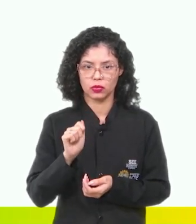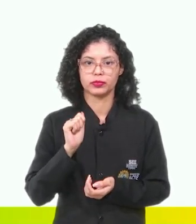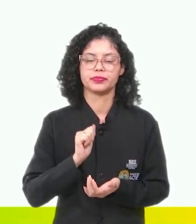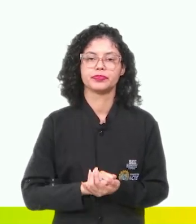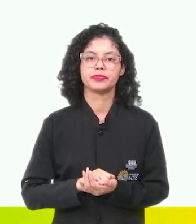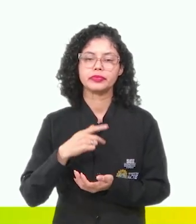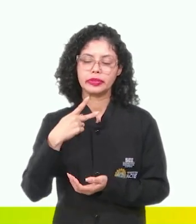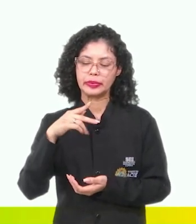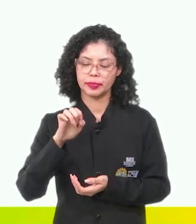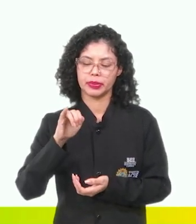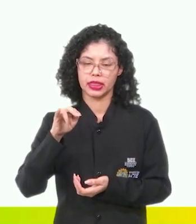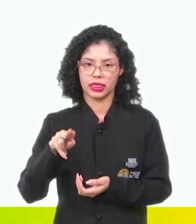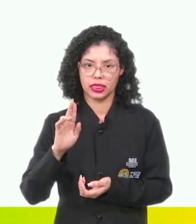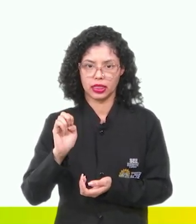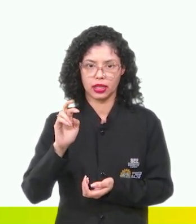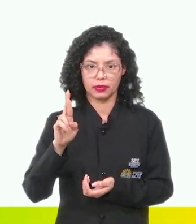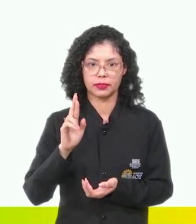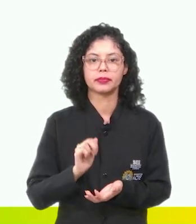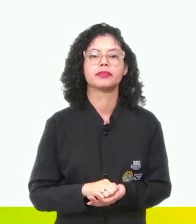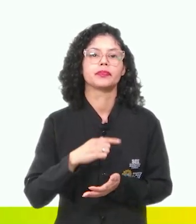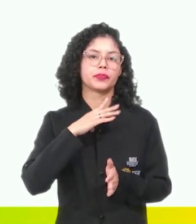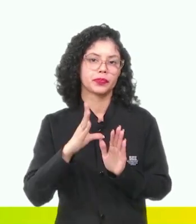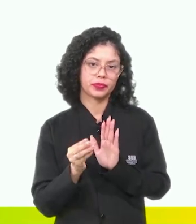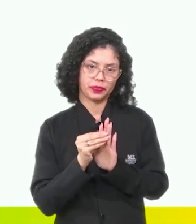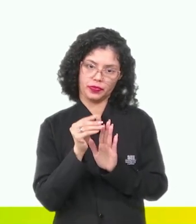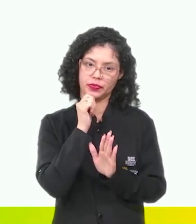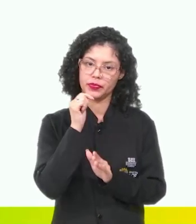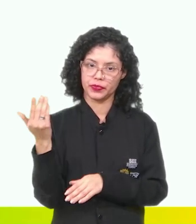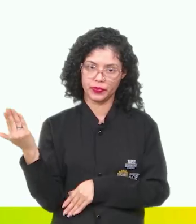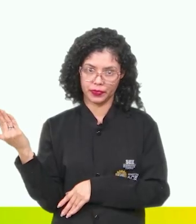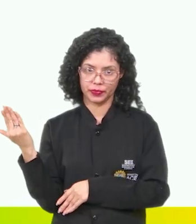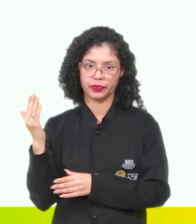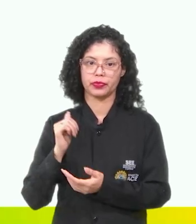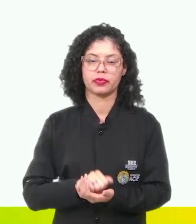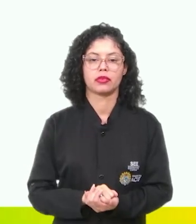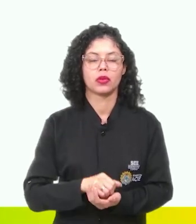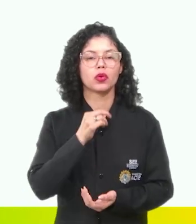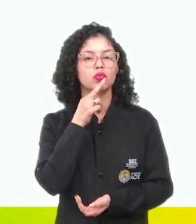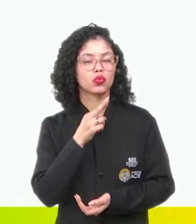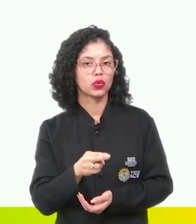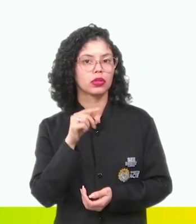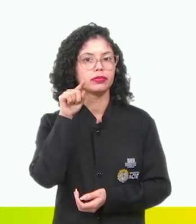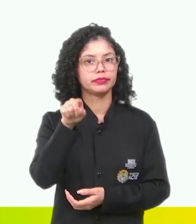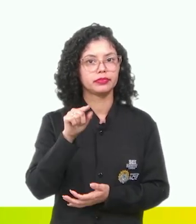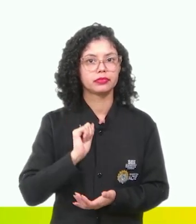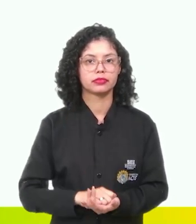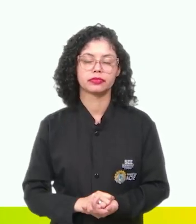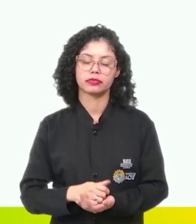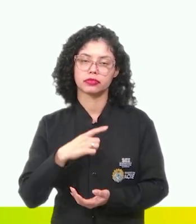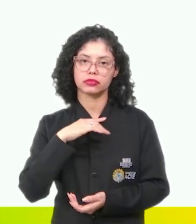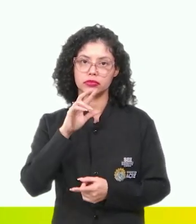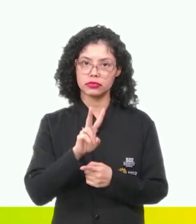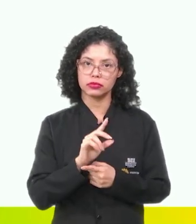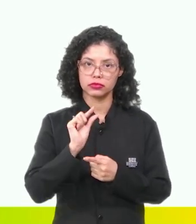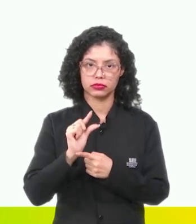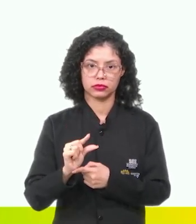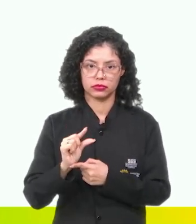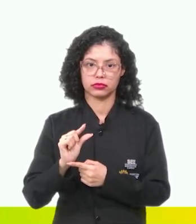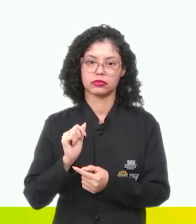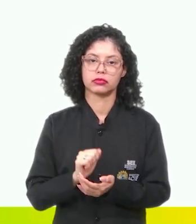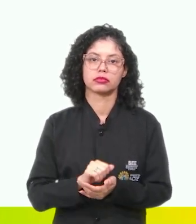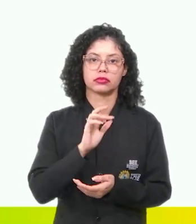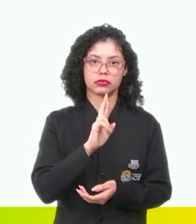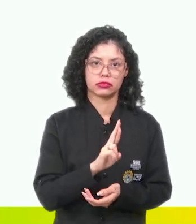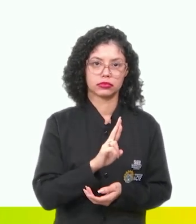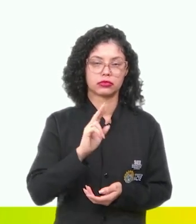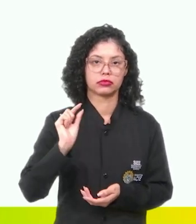Pinet, tá? Eu vou colocar esses resultados aqui. O Vzão,